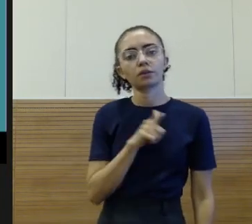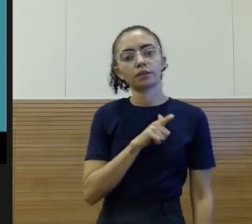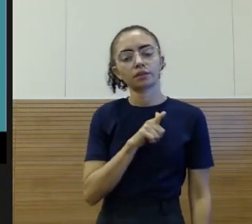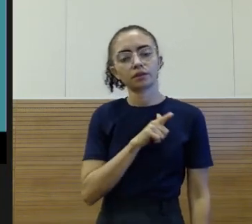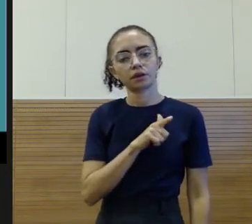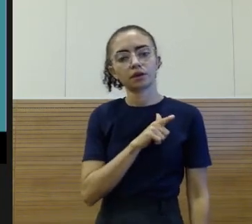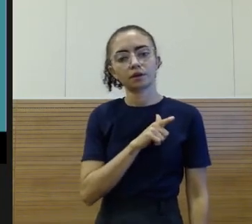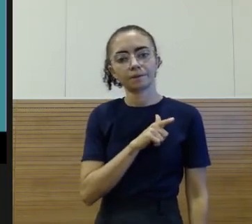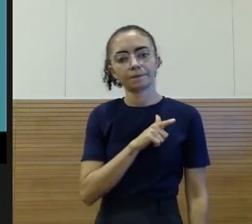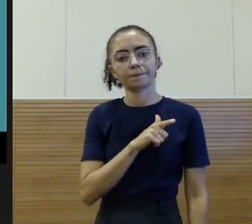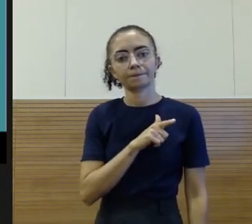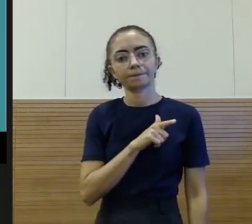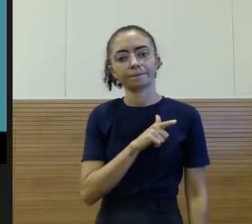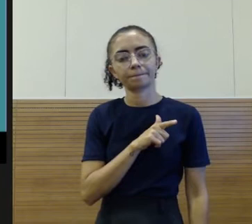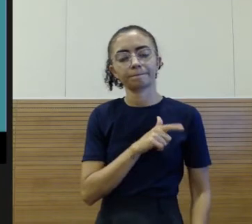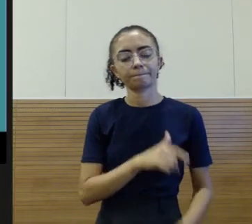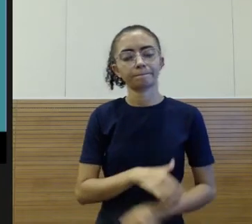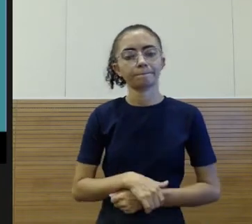que vão ser